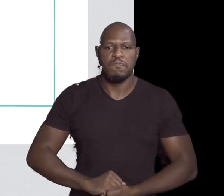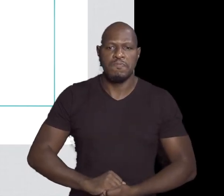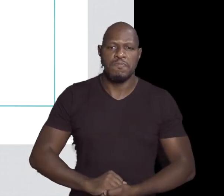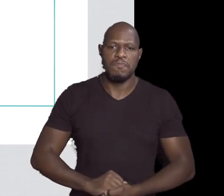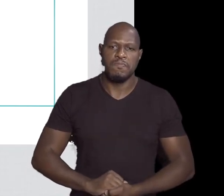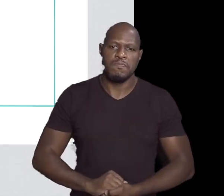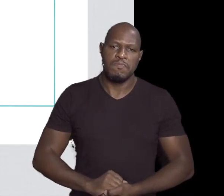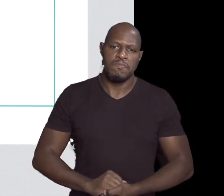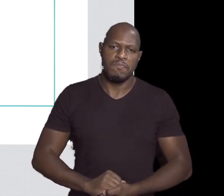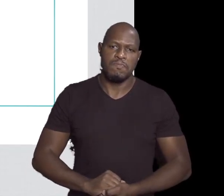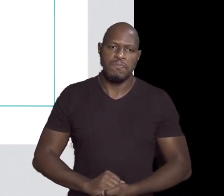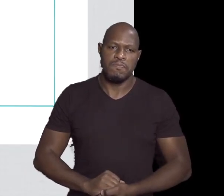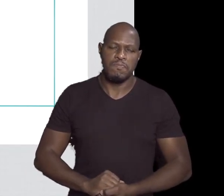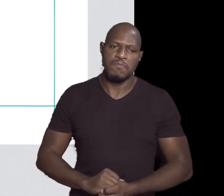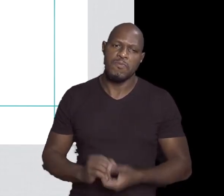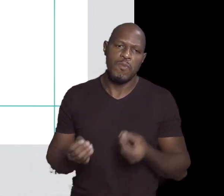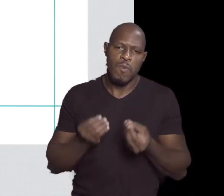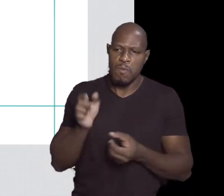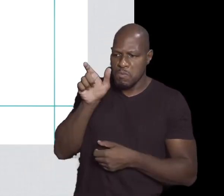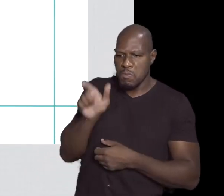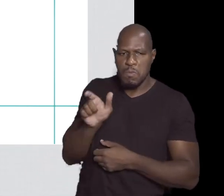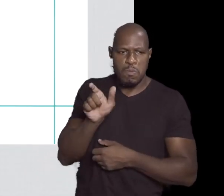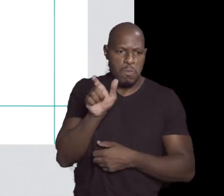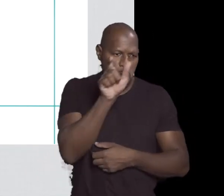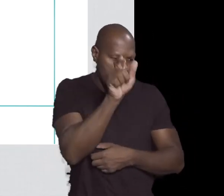com a personagem,